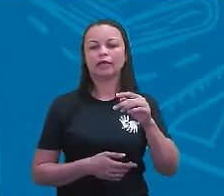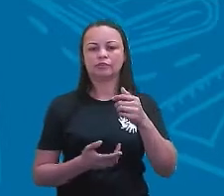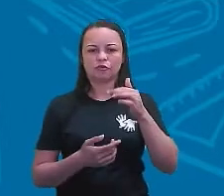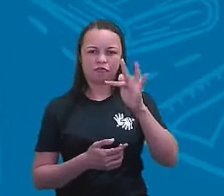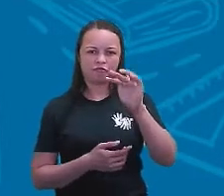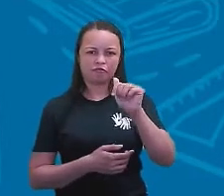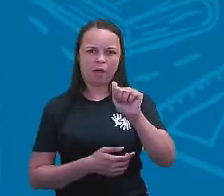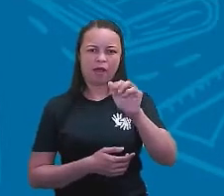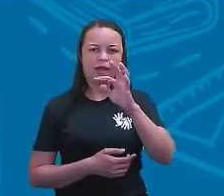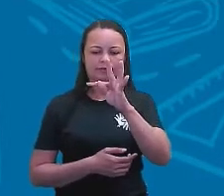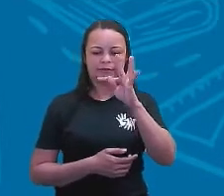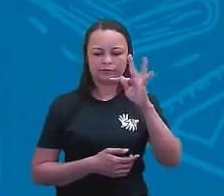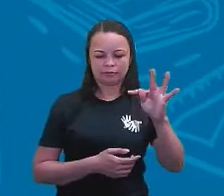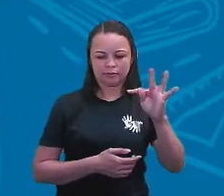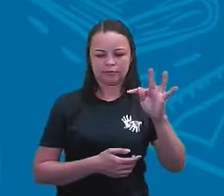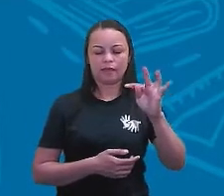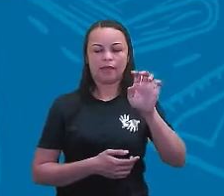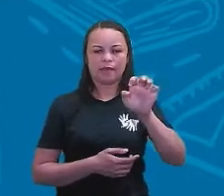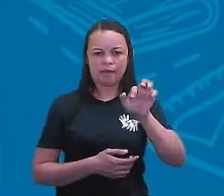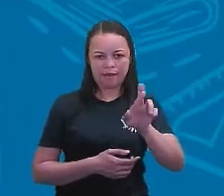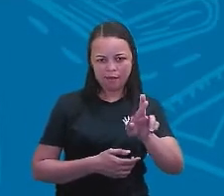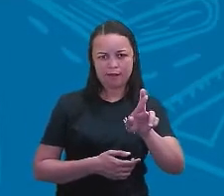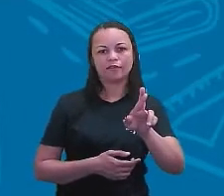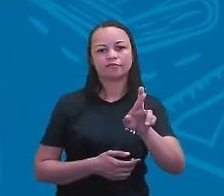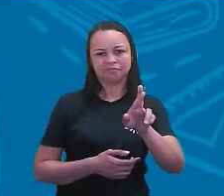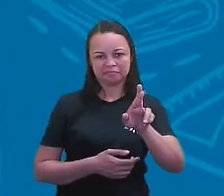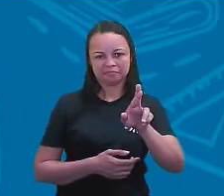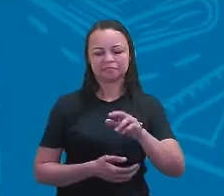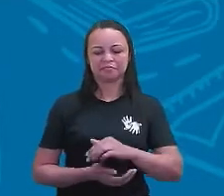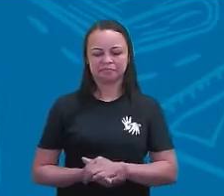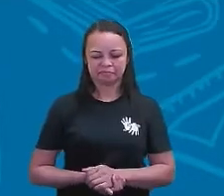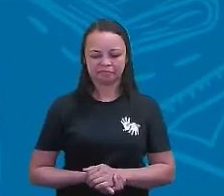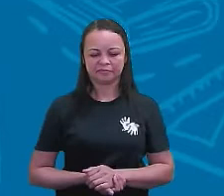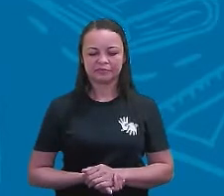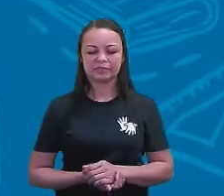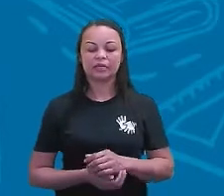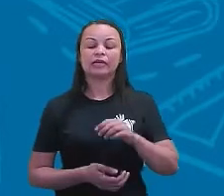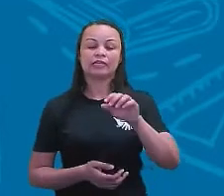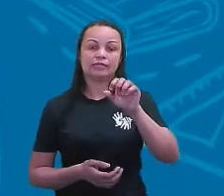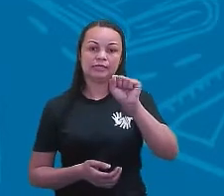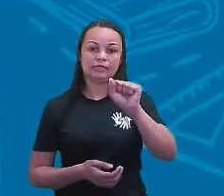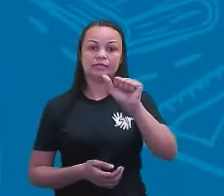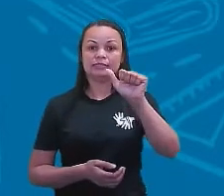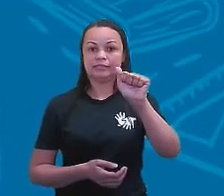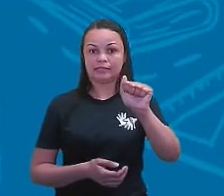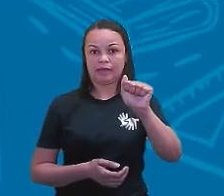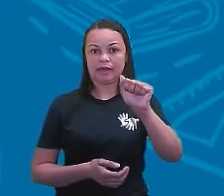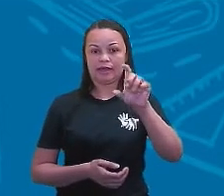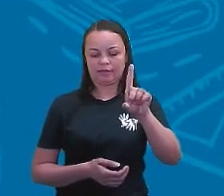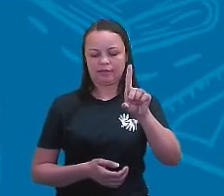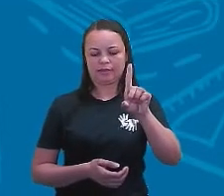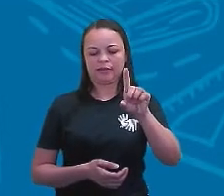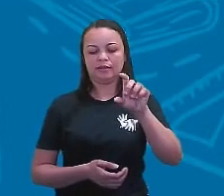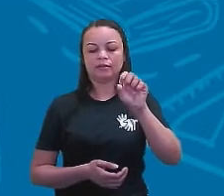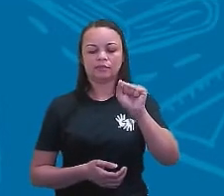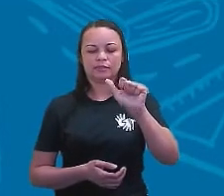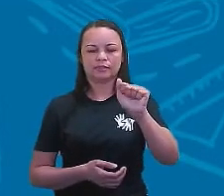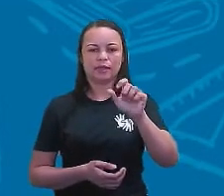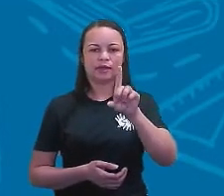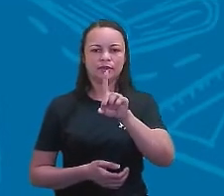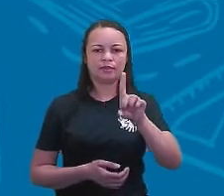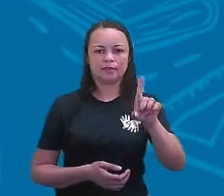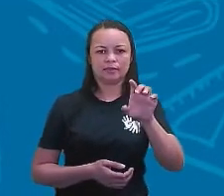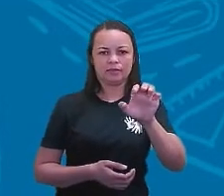Acrescentou aí a letra T mais o ER. Father than. E aí o sad, sadder